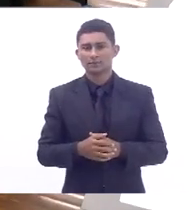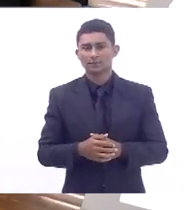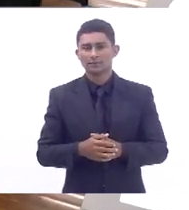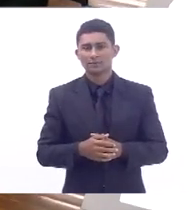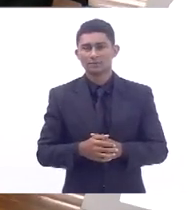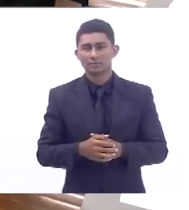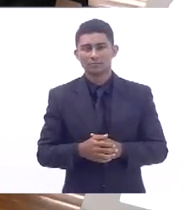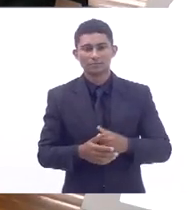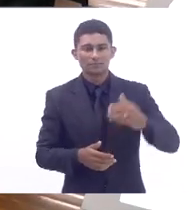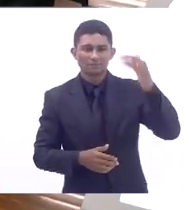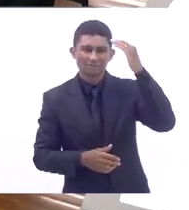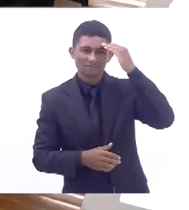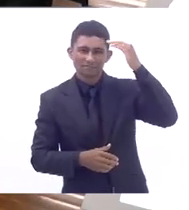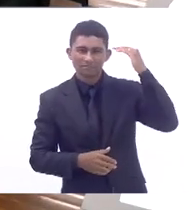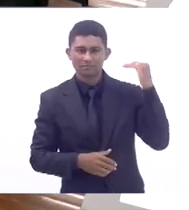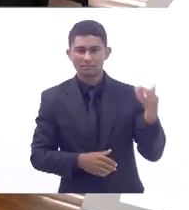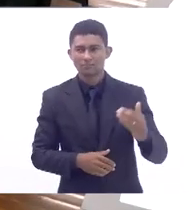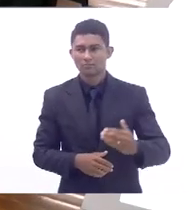Obrigada